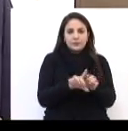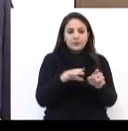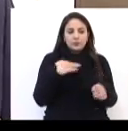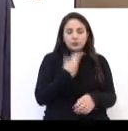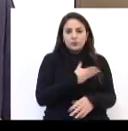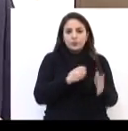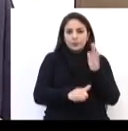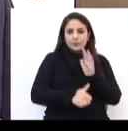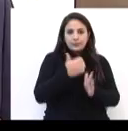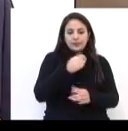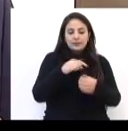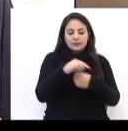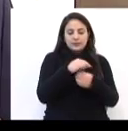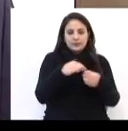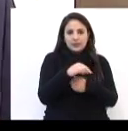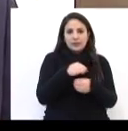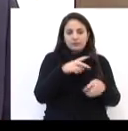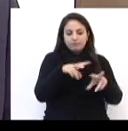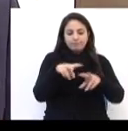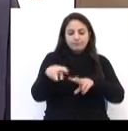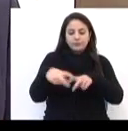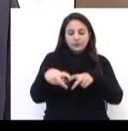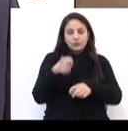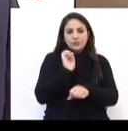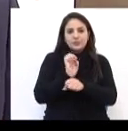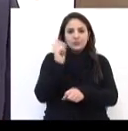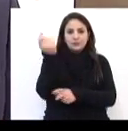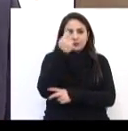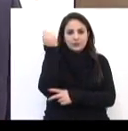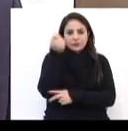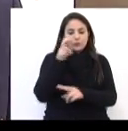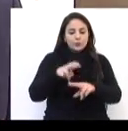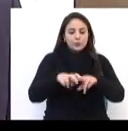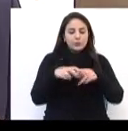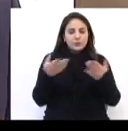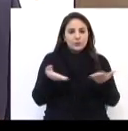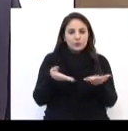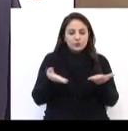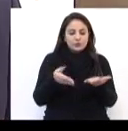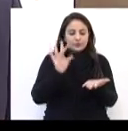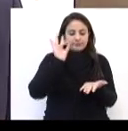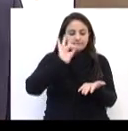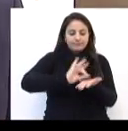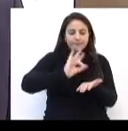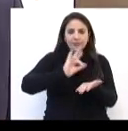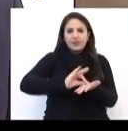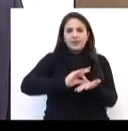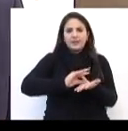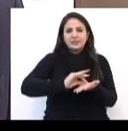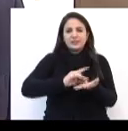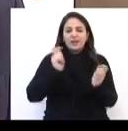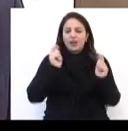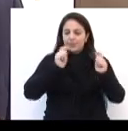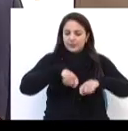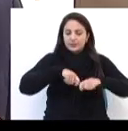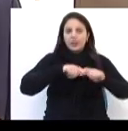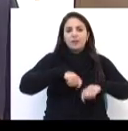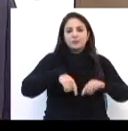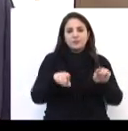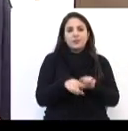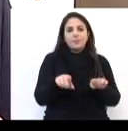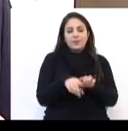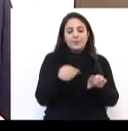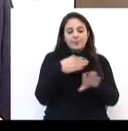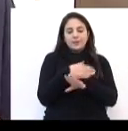primeira cidade do interior do Estado do Rio Grande do Sul. Isso condicionou essa vocação, essa potencialidade e